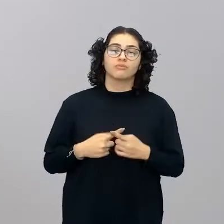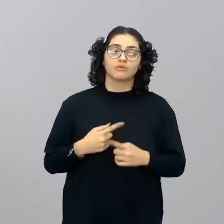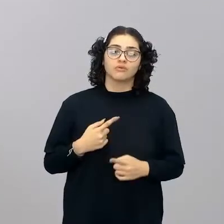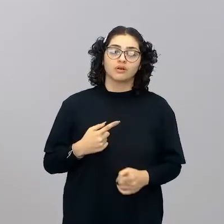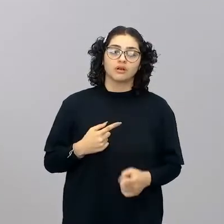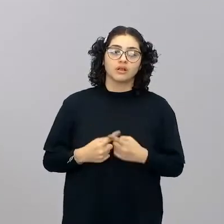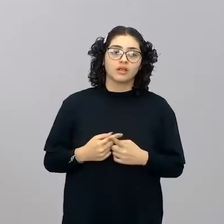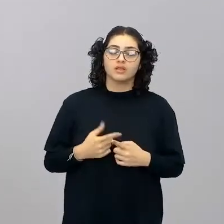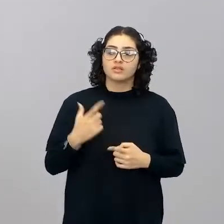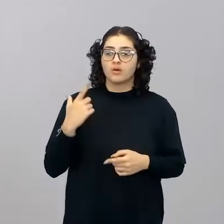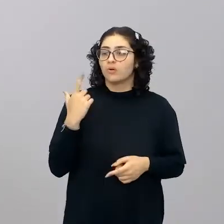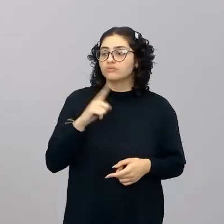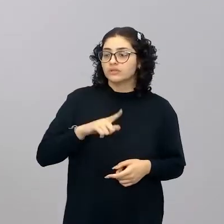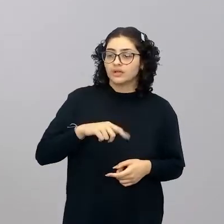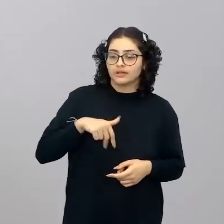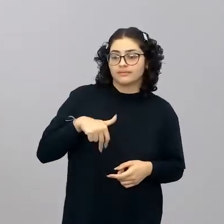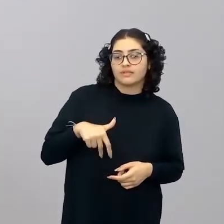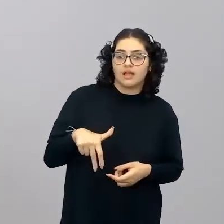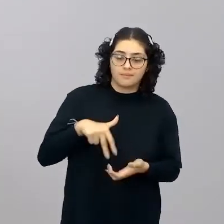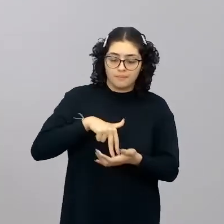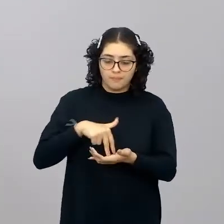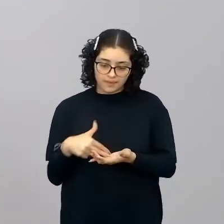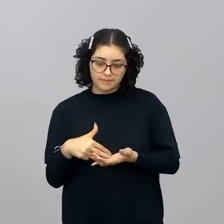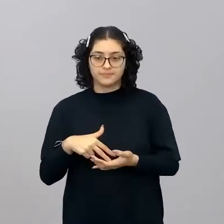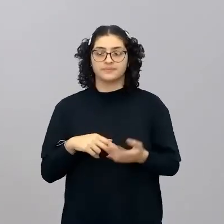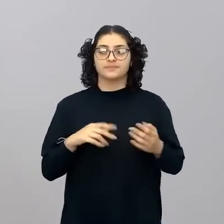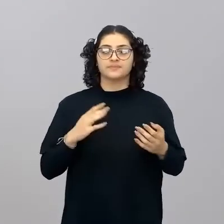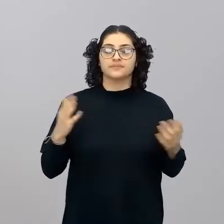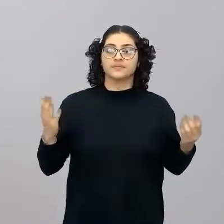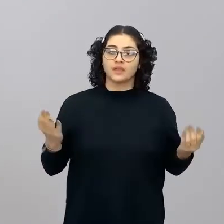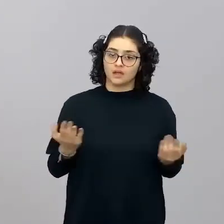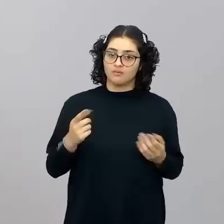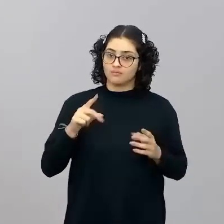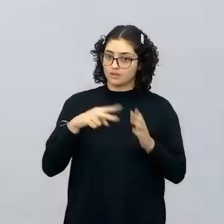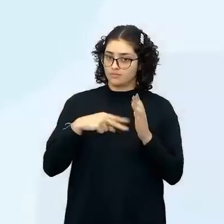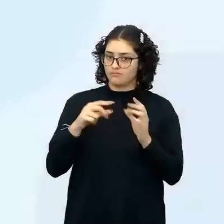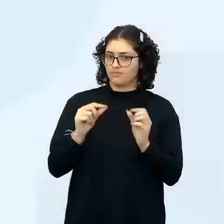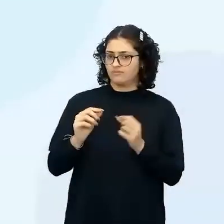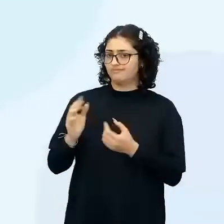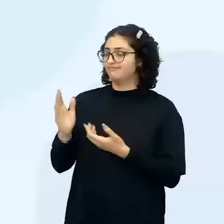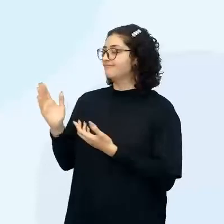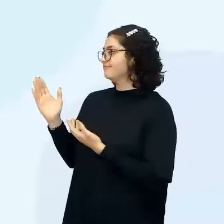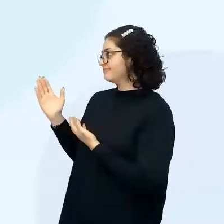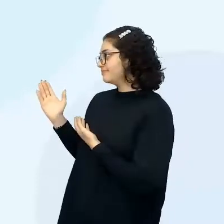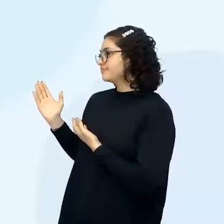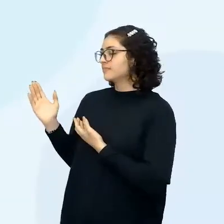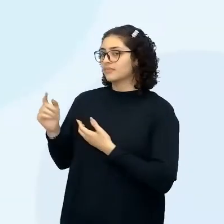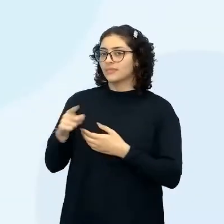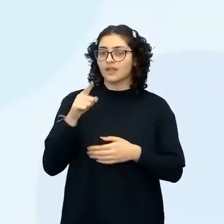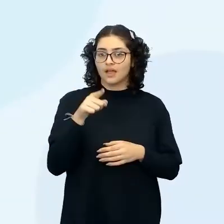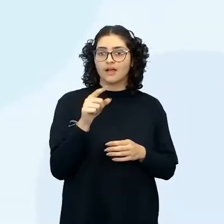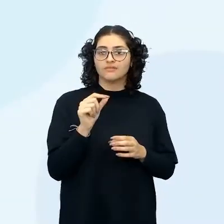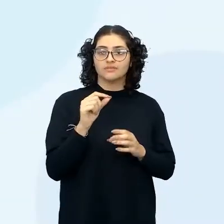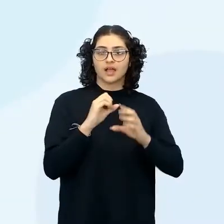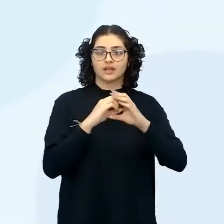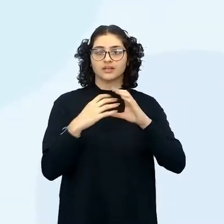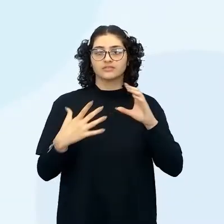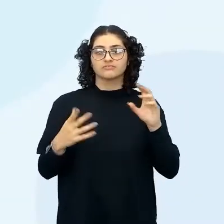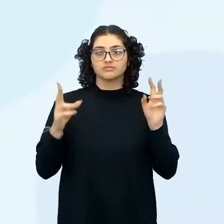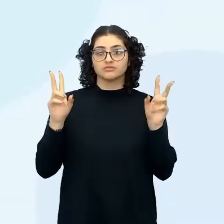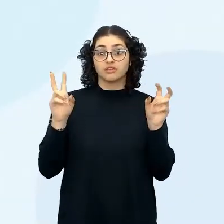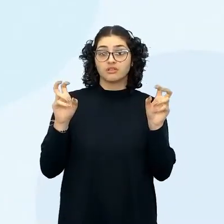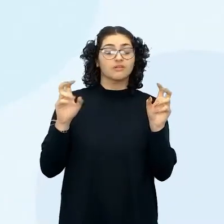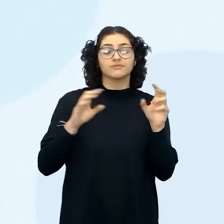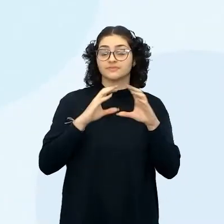de movimentação. E isso a gente vai ver um pouquinho mais quando a gente vai falar dos aspectos genéticos. Então,